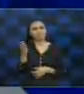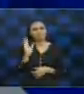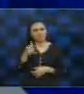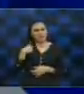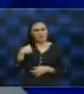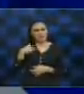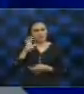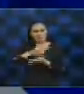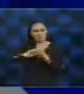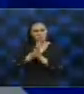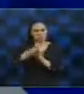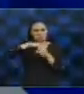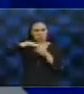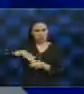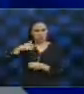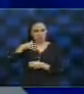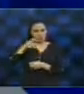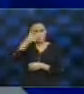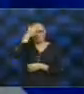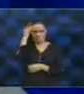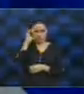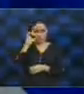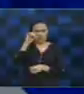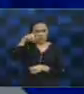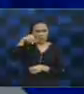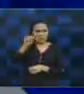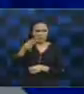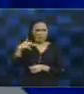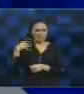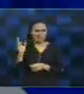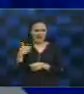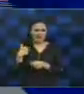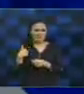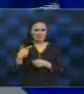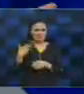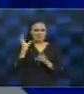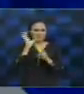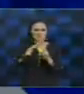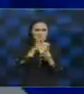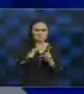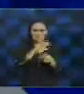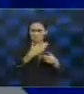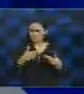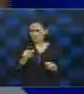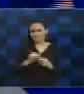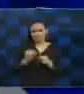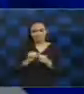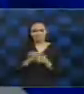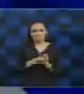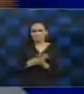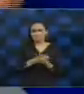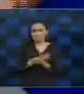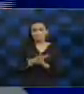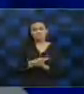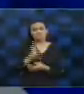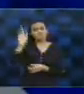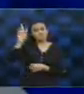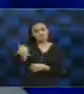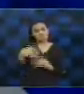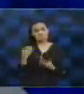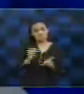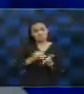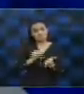inclusive dizendo que eu era perseguido pelo governo Omar Aziz e que eu era perseguido pelo governo federal. E, por alguma razão, devia me querer bem, porque olhos azuis eu não